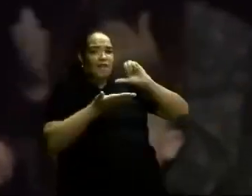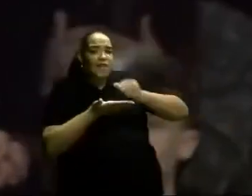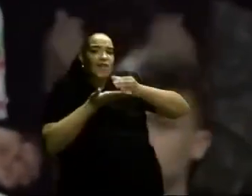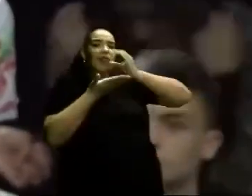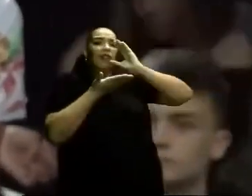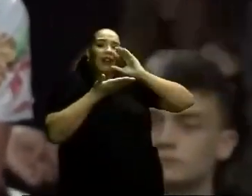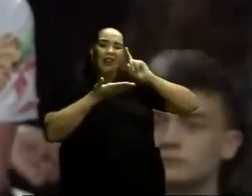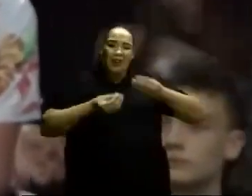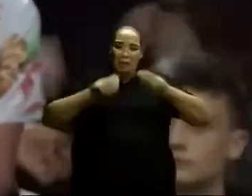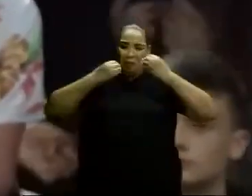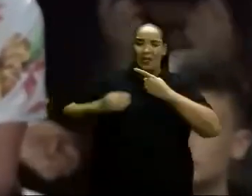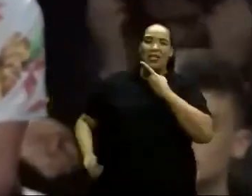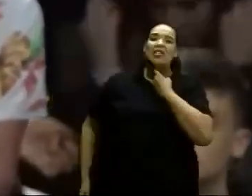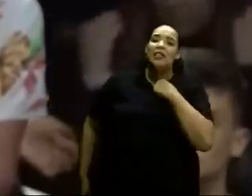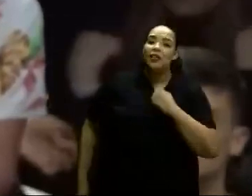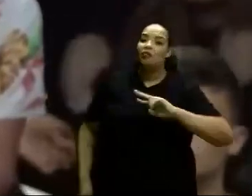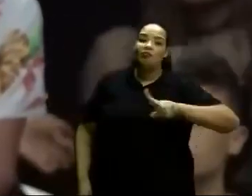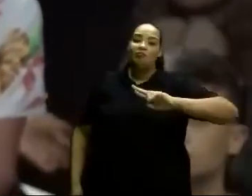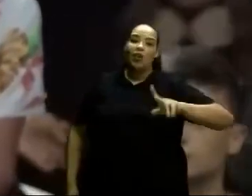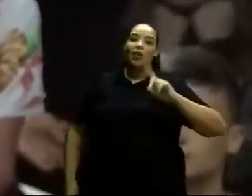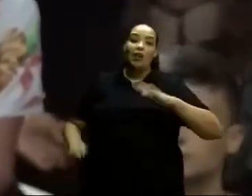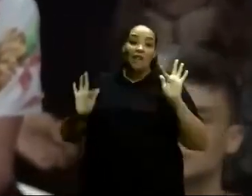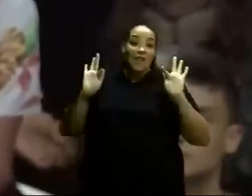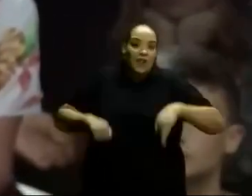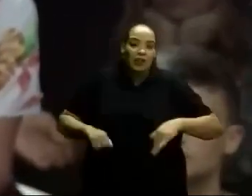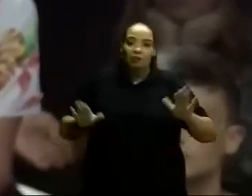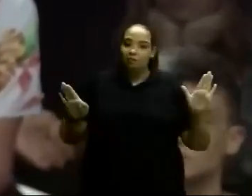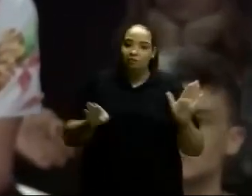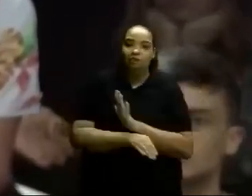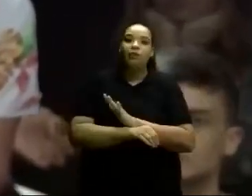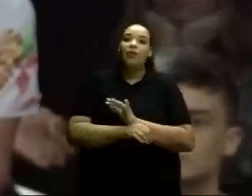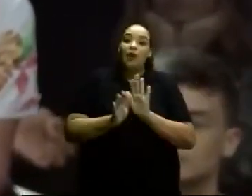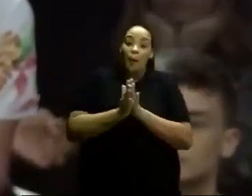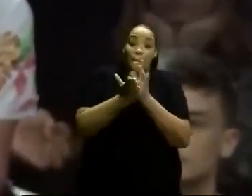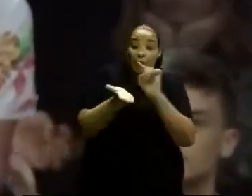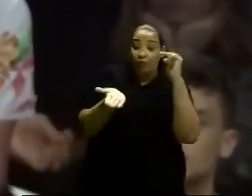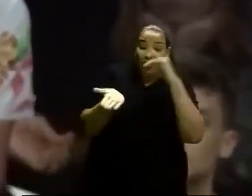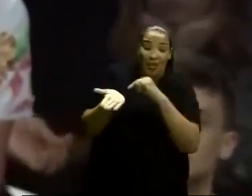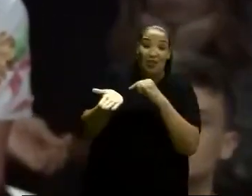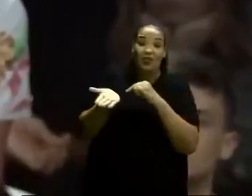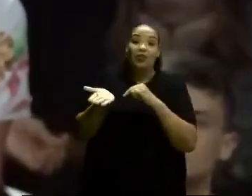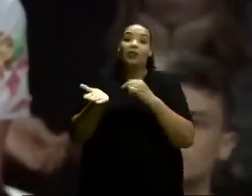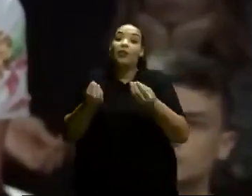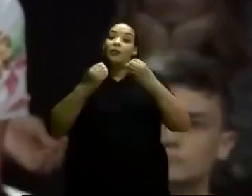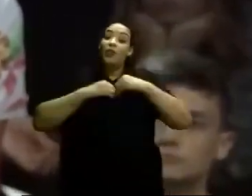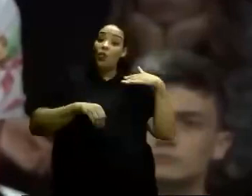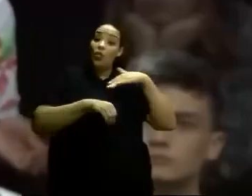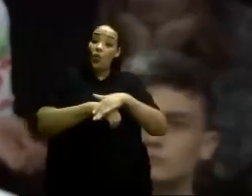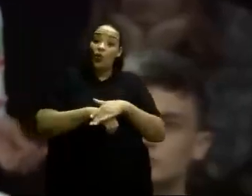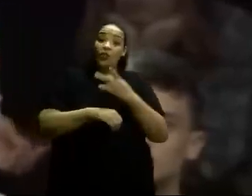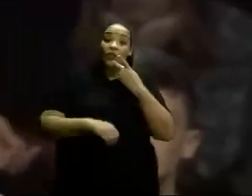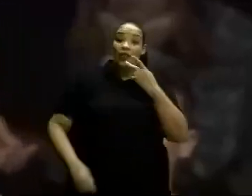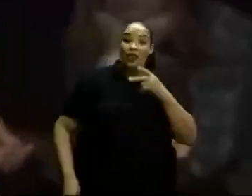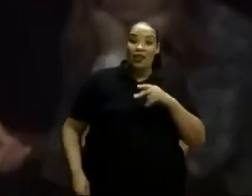para saciar o seu desejo, mas era para encerrar o ciclo cumprindo a palavra de Deus. Aí Deus nos trouxe aqui nessa noite para